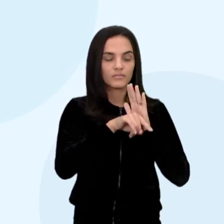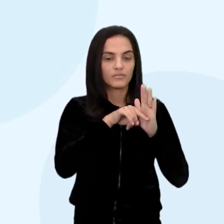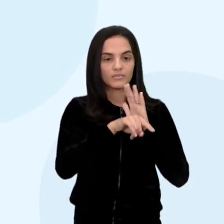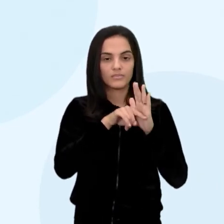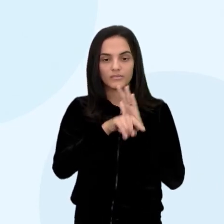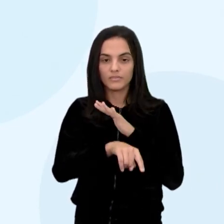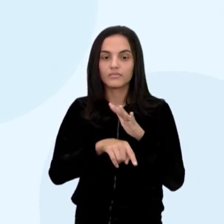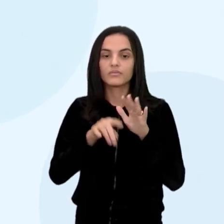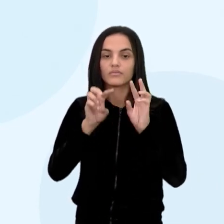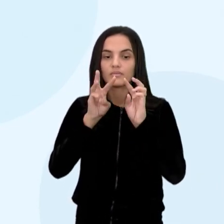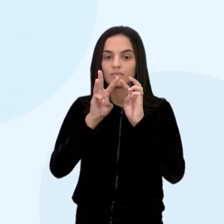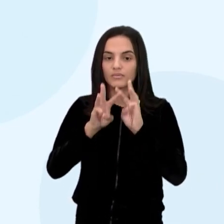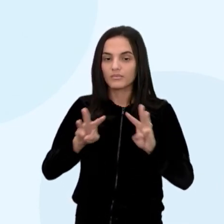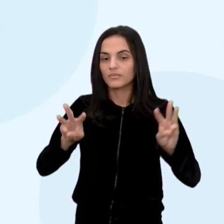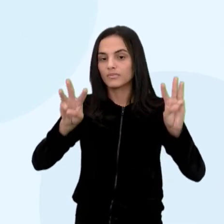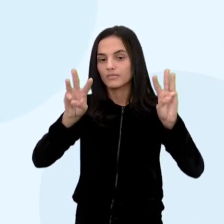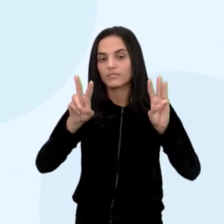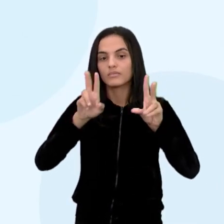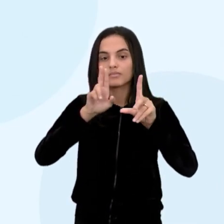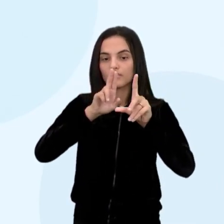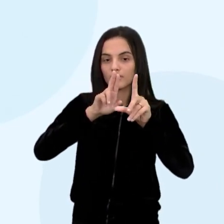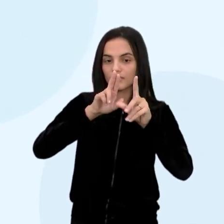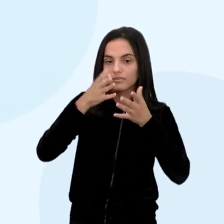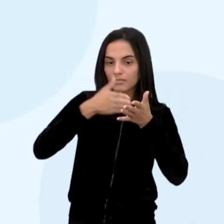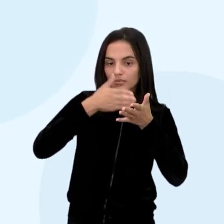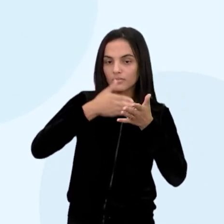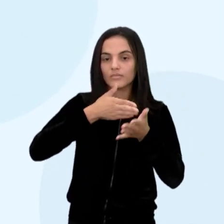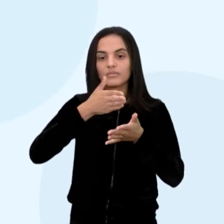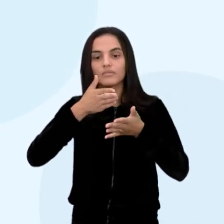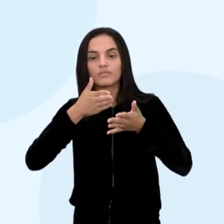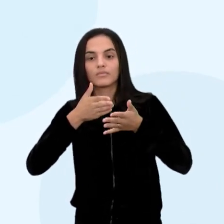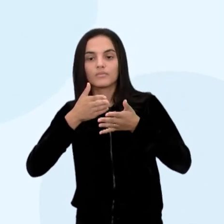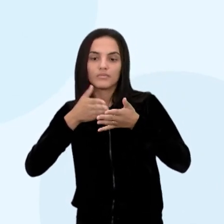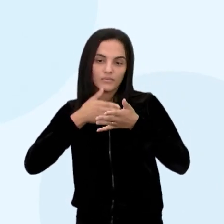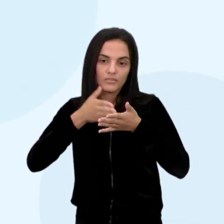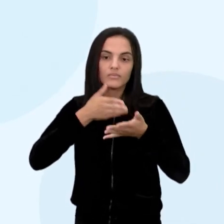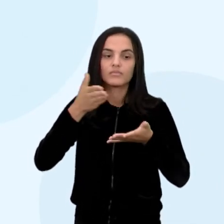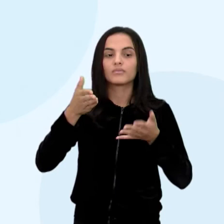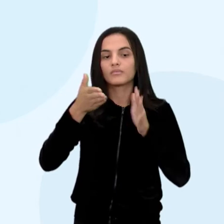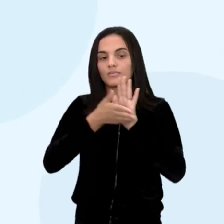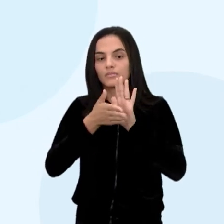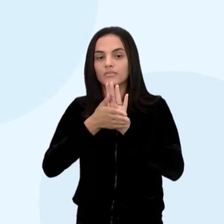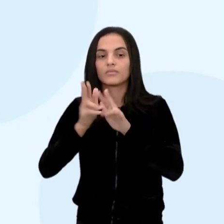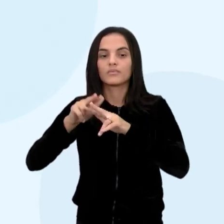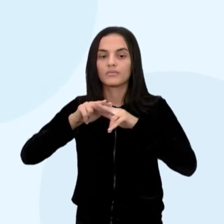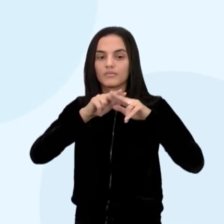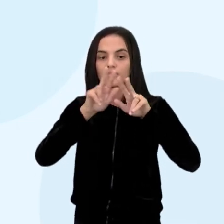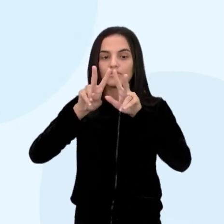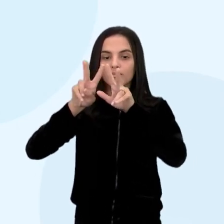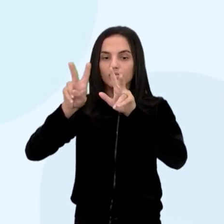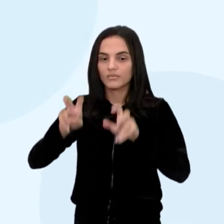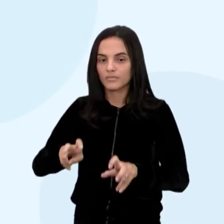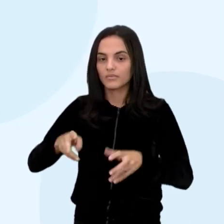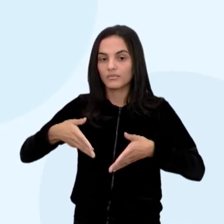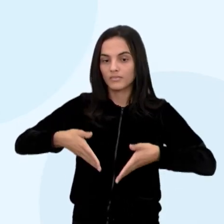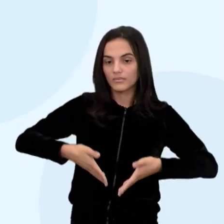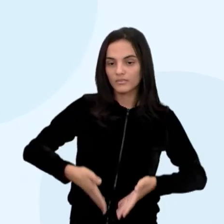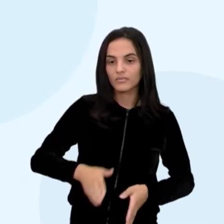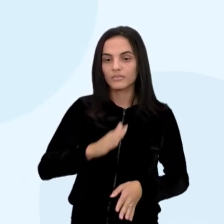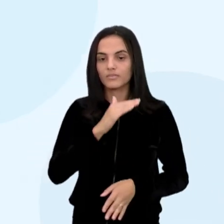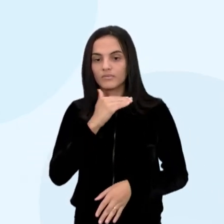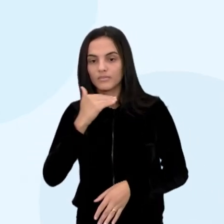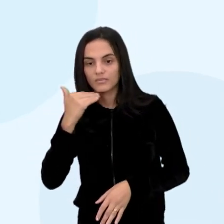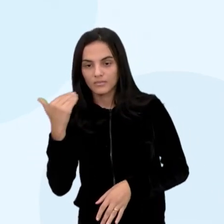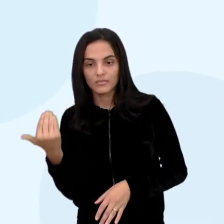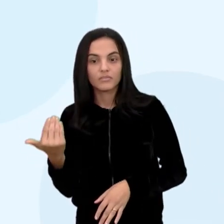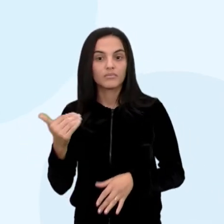em sites, revistas e livros didáticos com a proposta de retomada dos seguintes temas: natalidade,